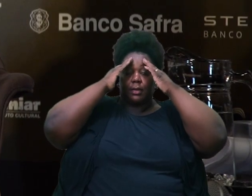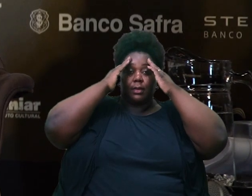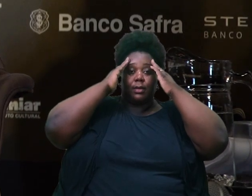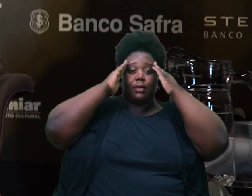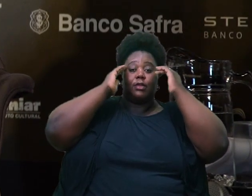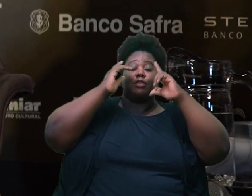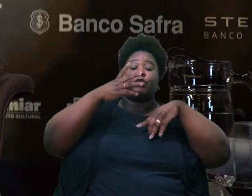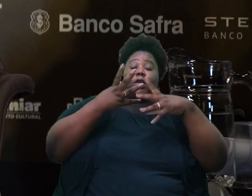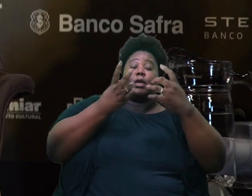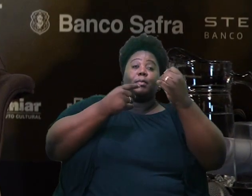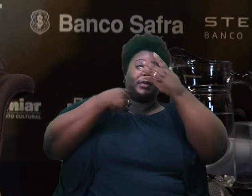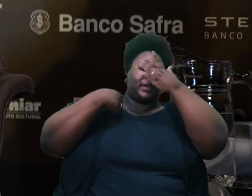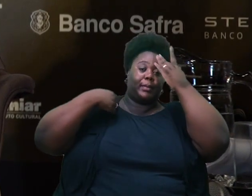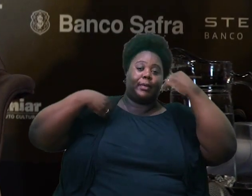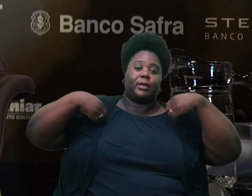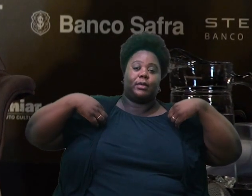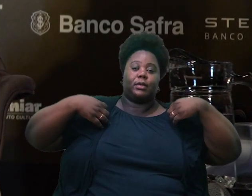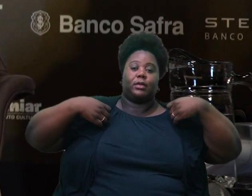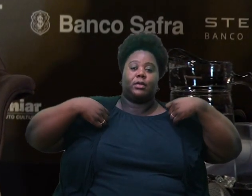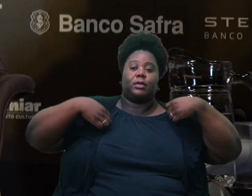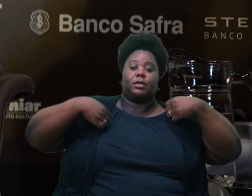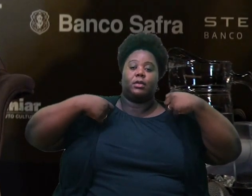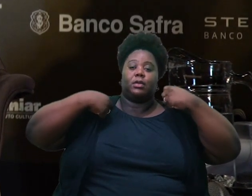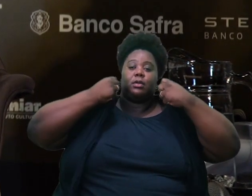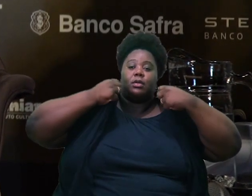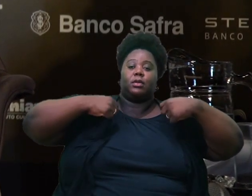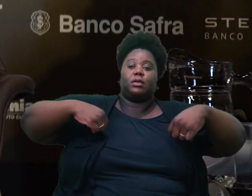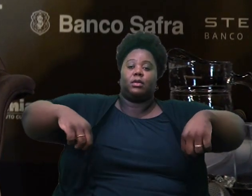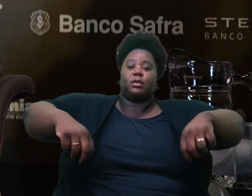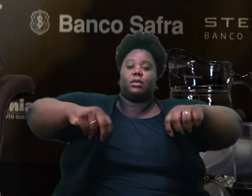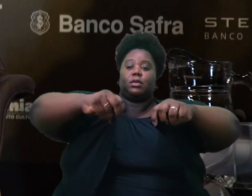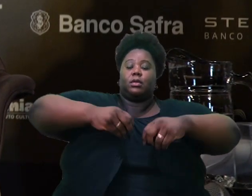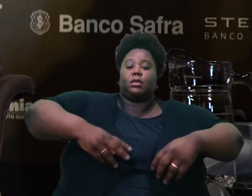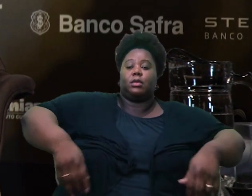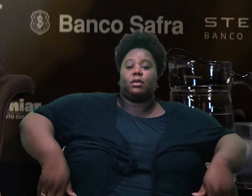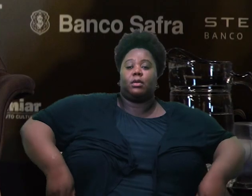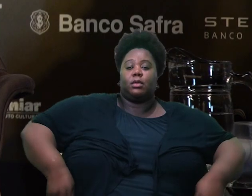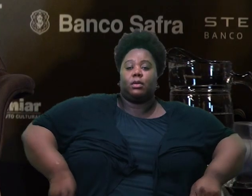de pessoas. Agora, em 2020, quando eu fui fazer a revisão,